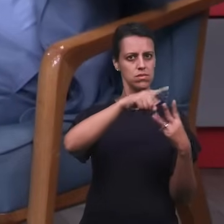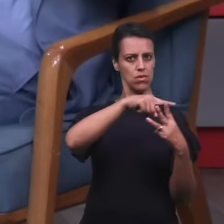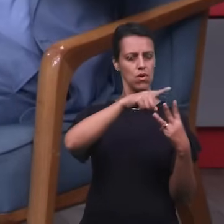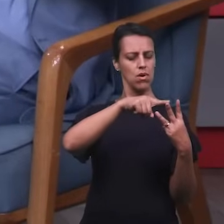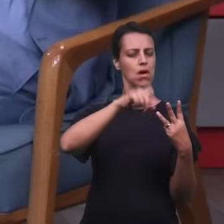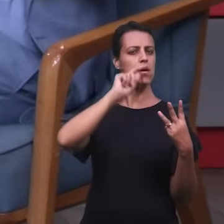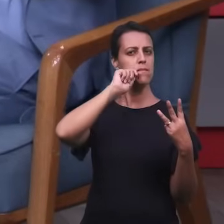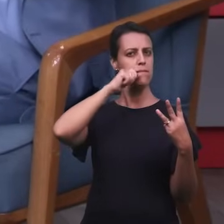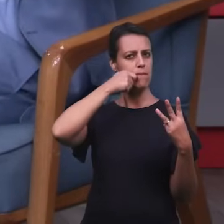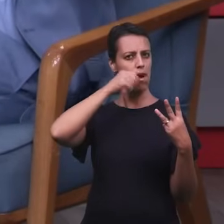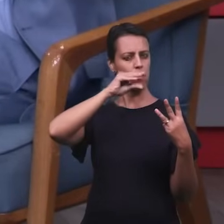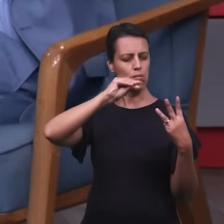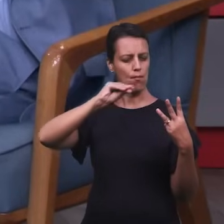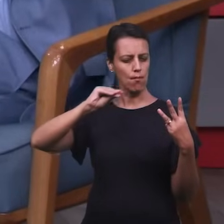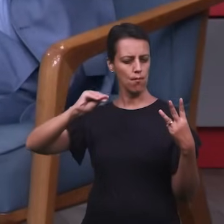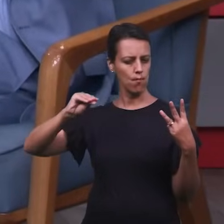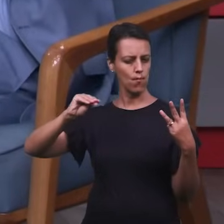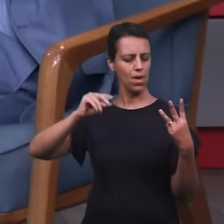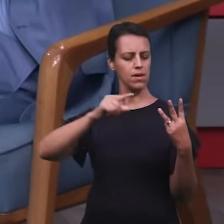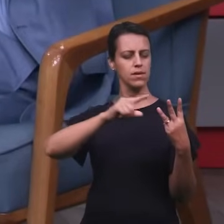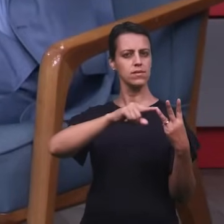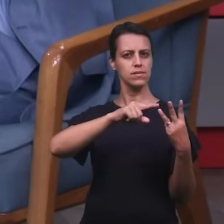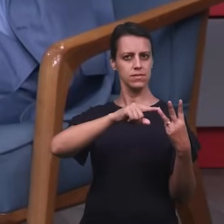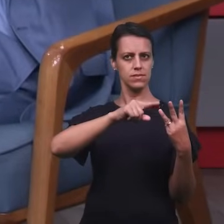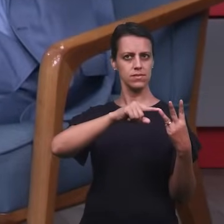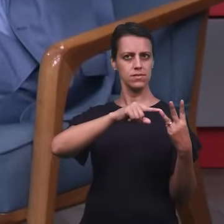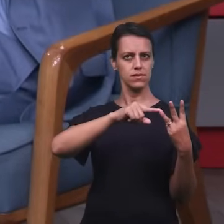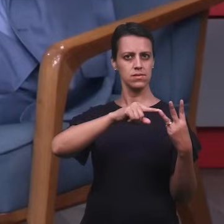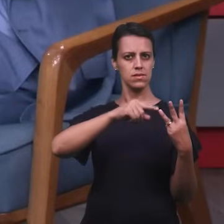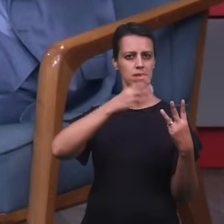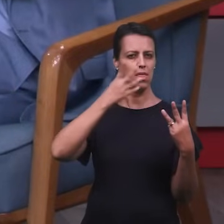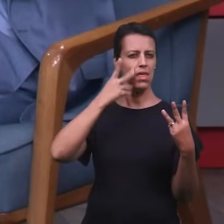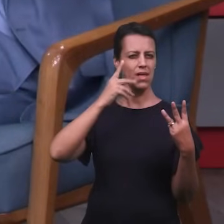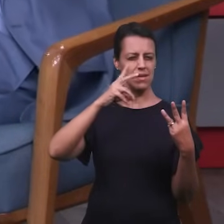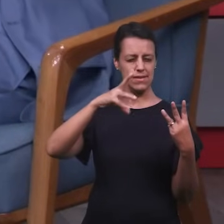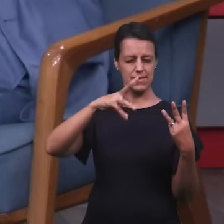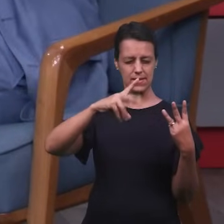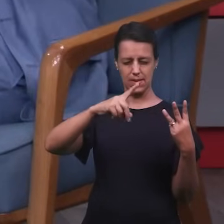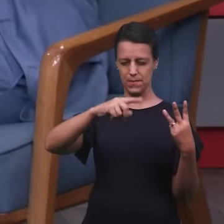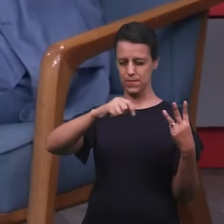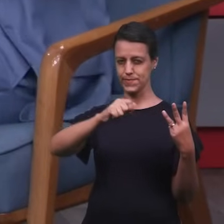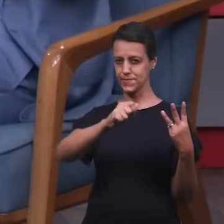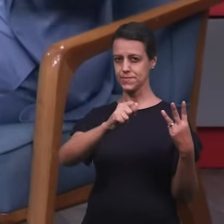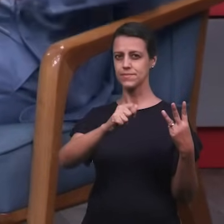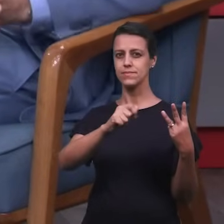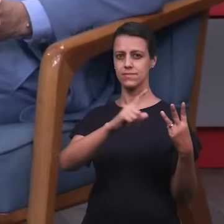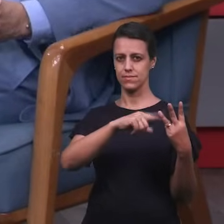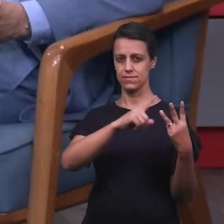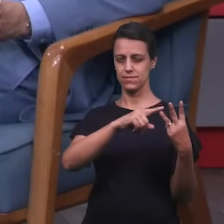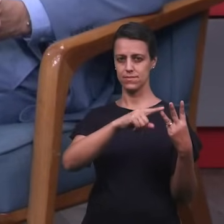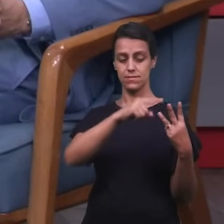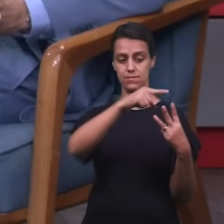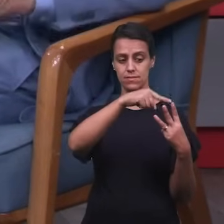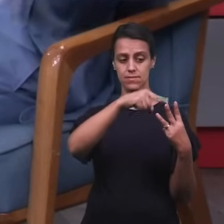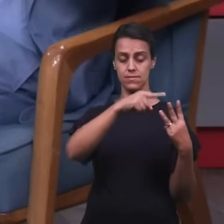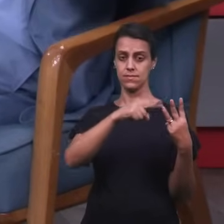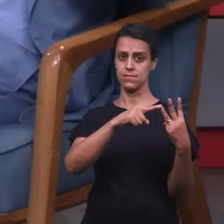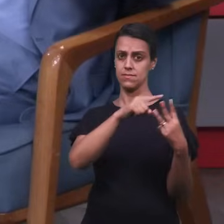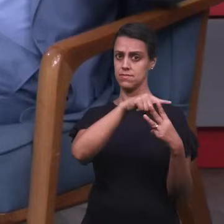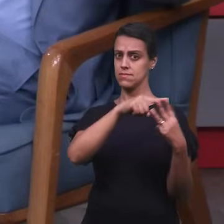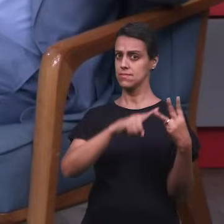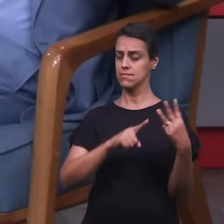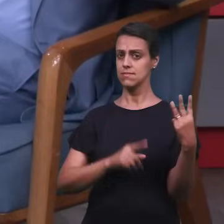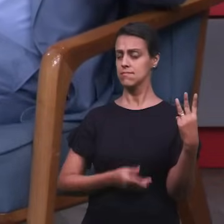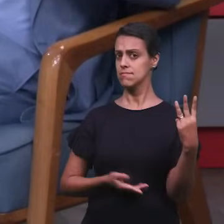assado, pão sem fermento, que era o pão asmo, e ervas amargosas. Eram